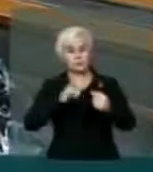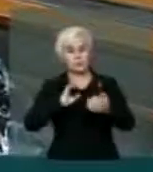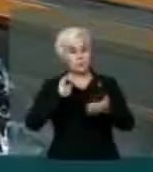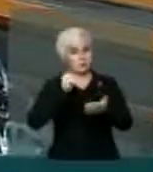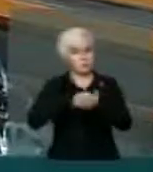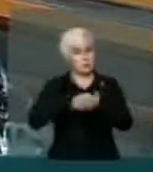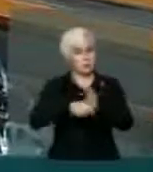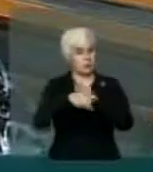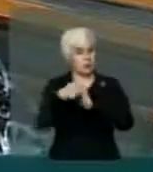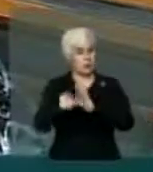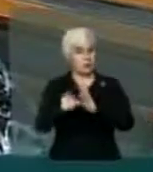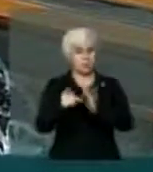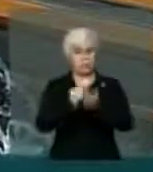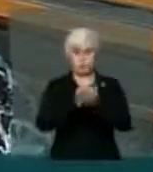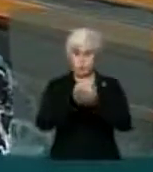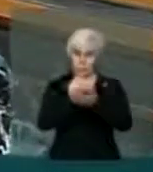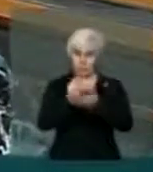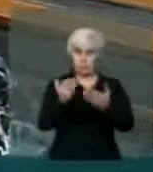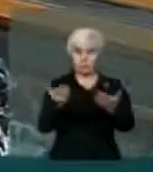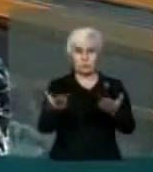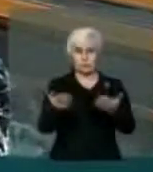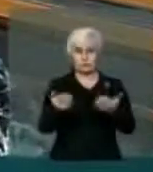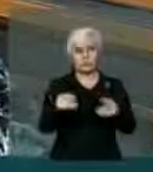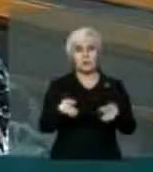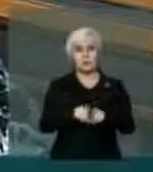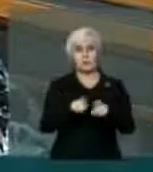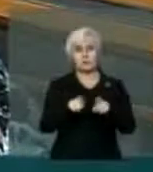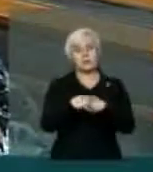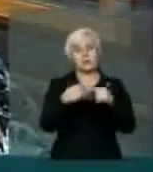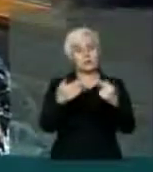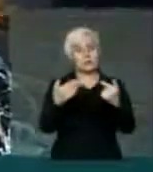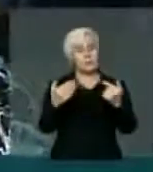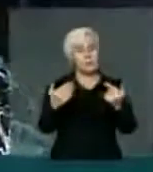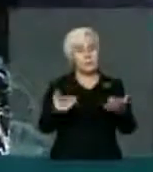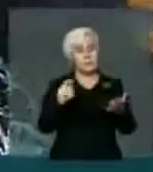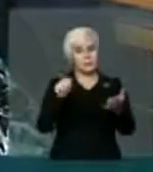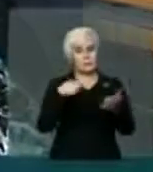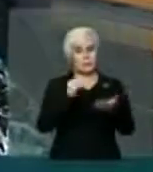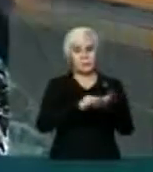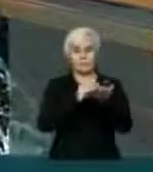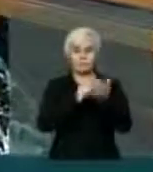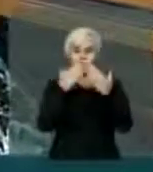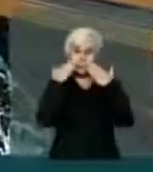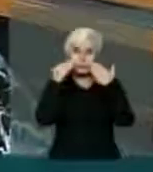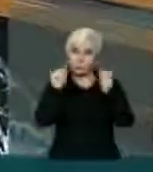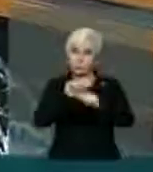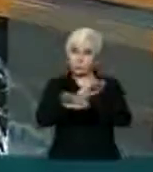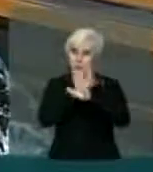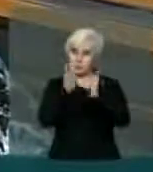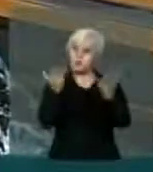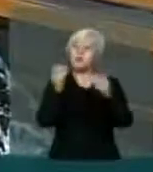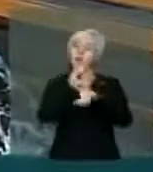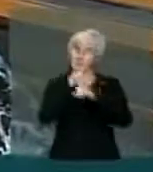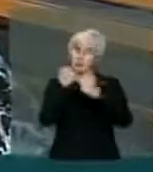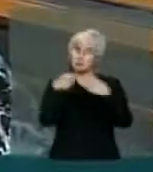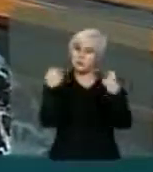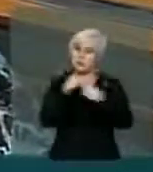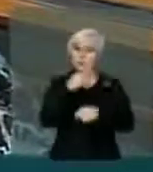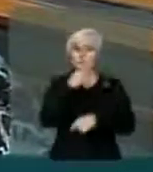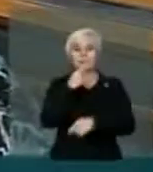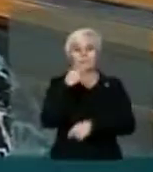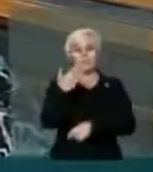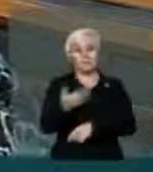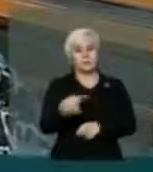pago pela concessão inicial, o que também é falta de transparência, que a sociedade precisa conhecer isso, porque